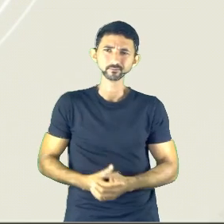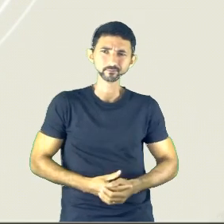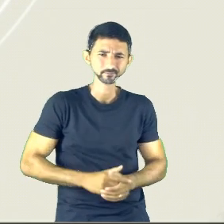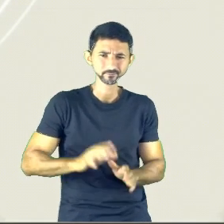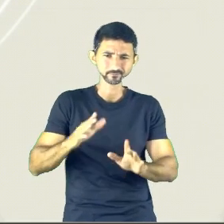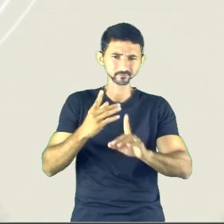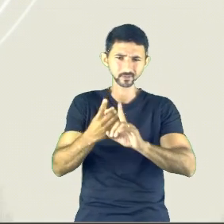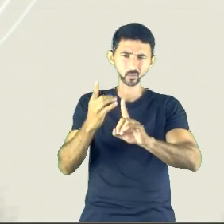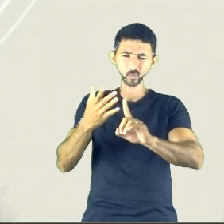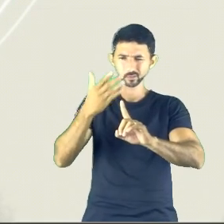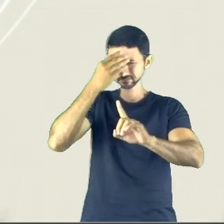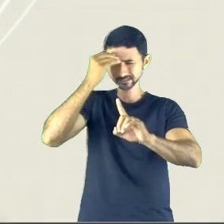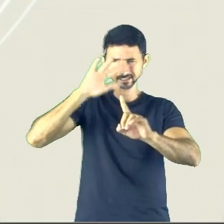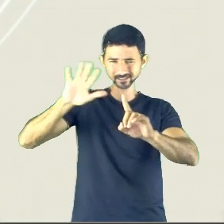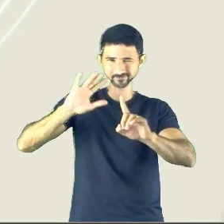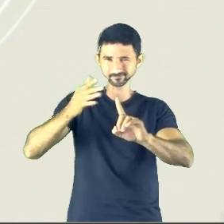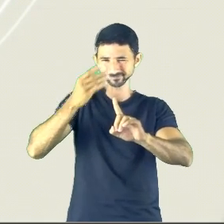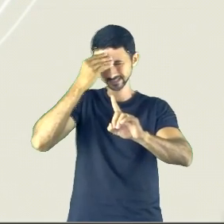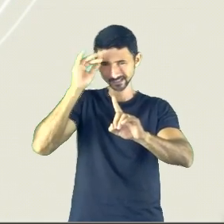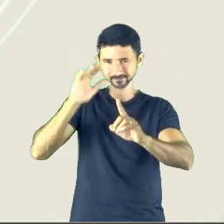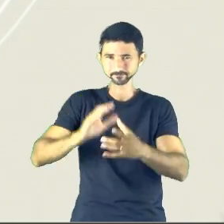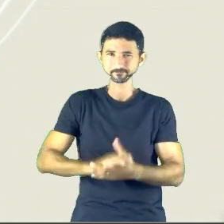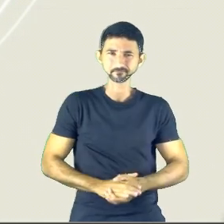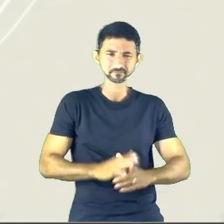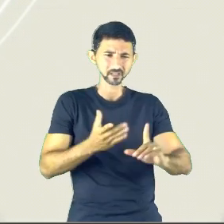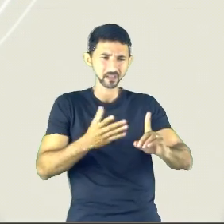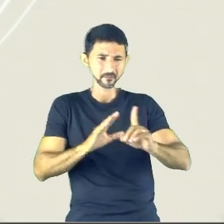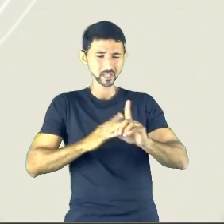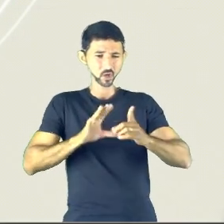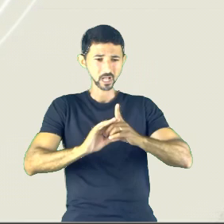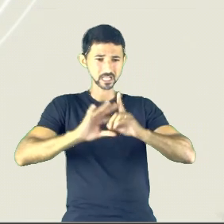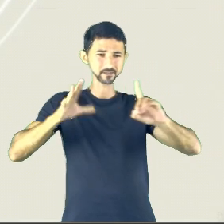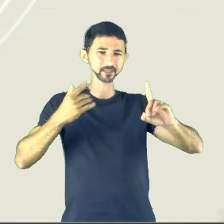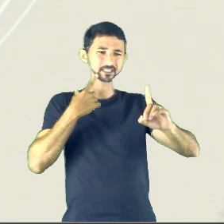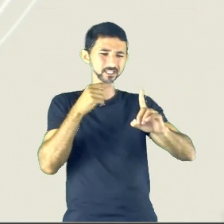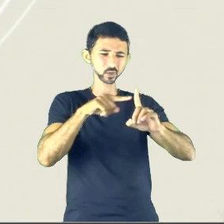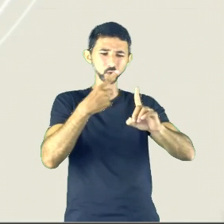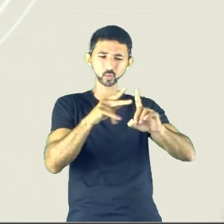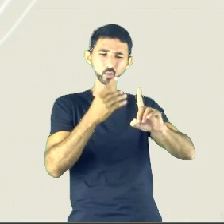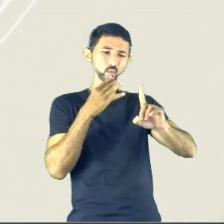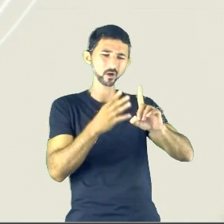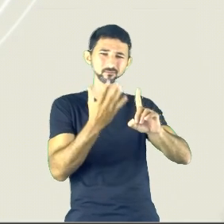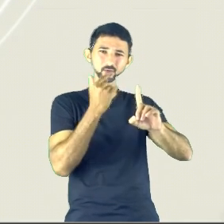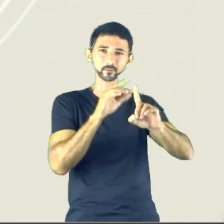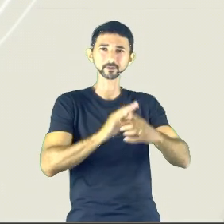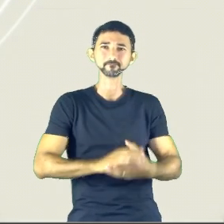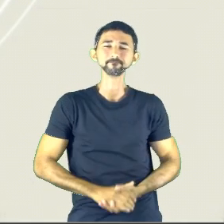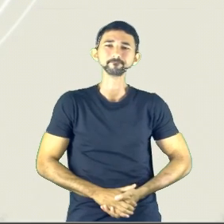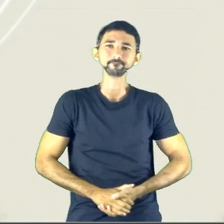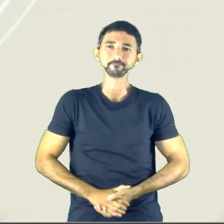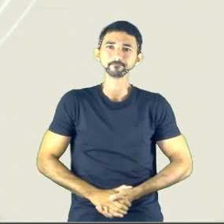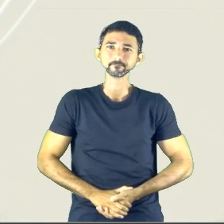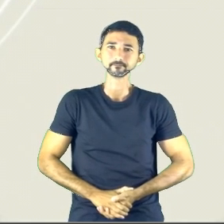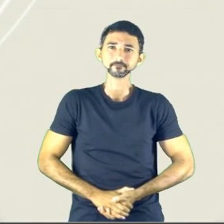ali mesmo. Vamos esquecer, disse o lobo. Prefiro minha liberdade à sua